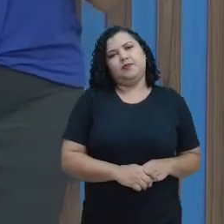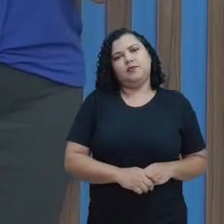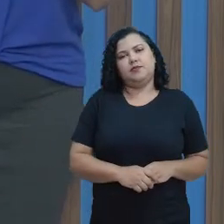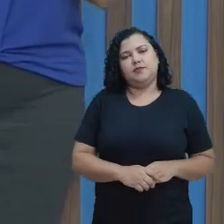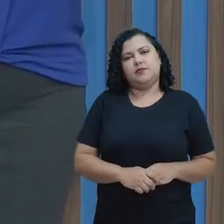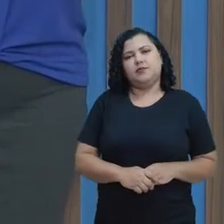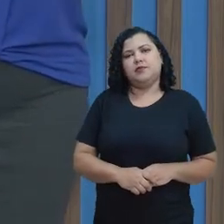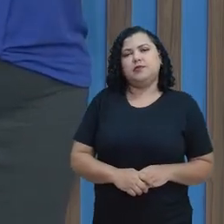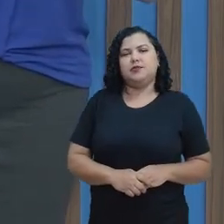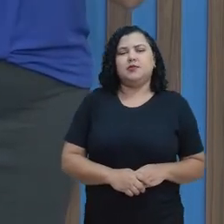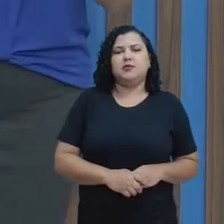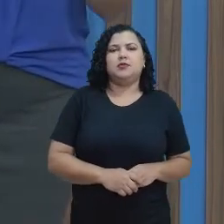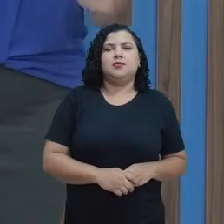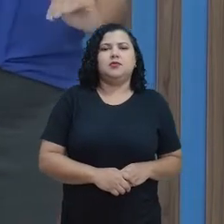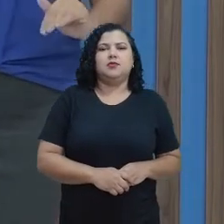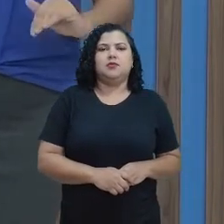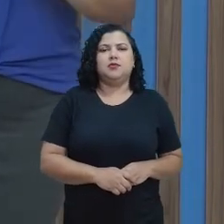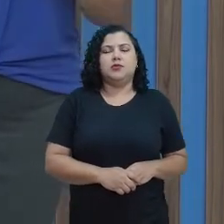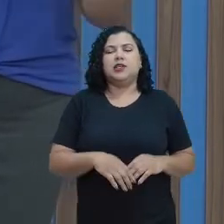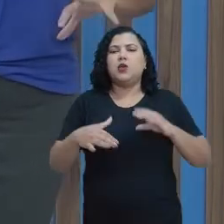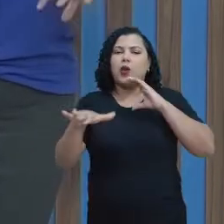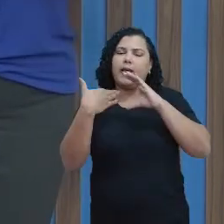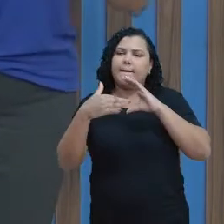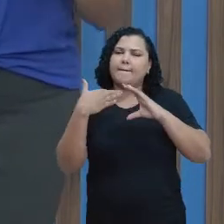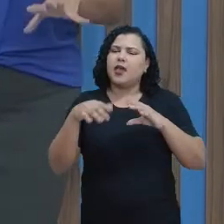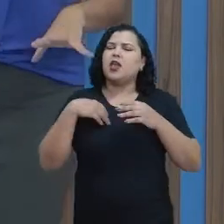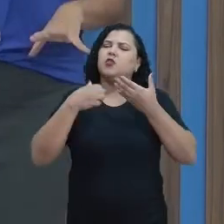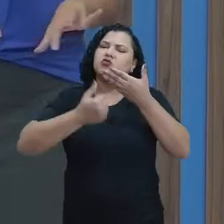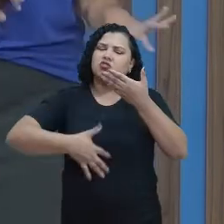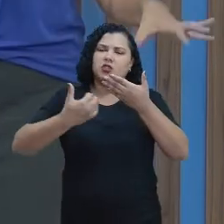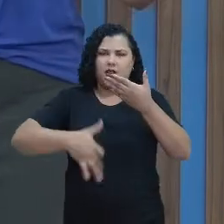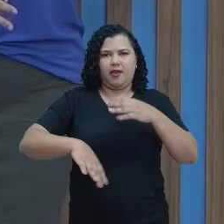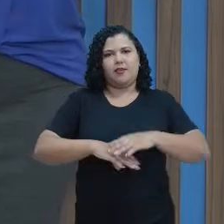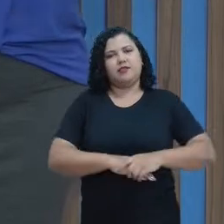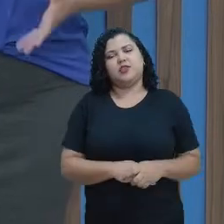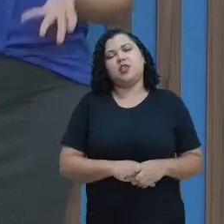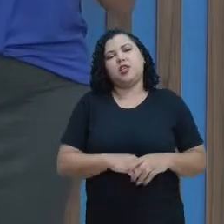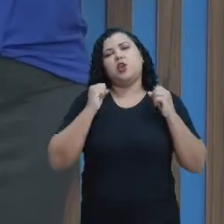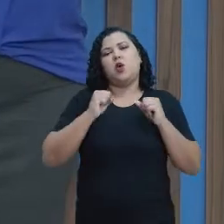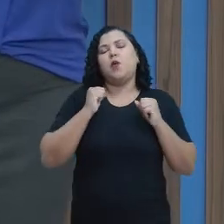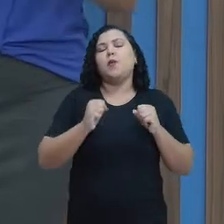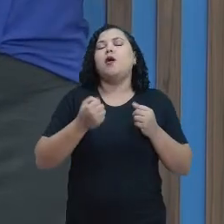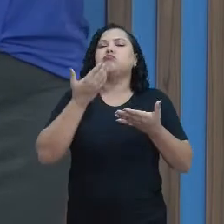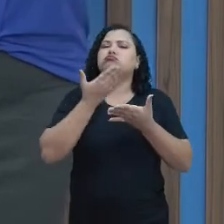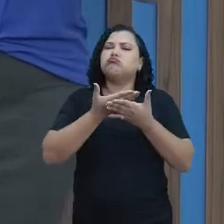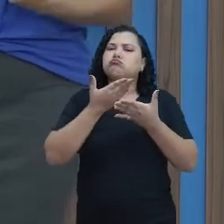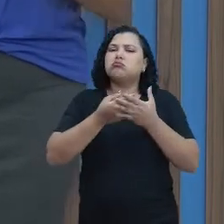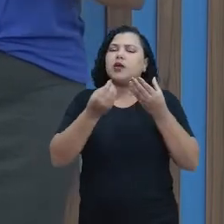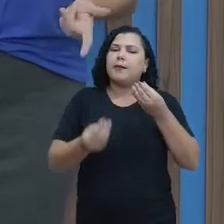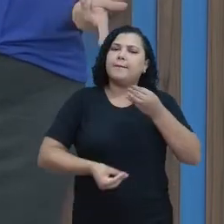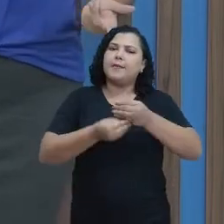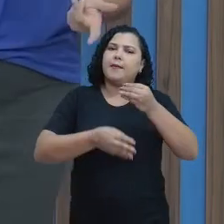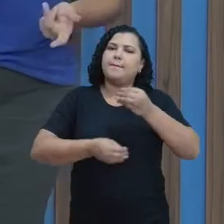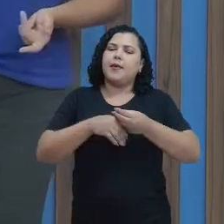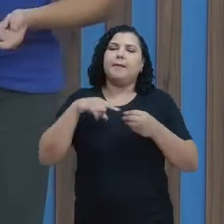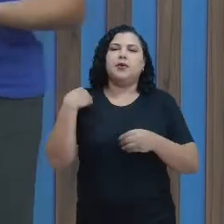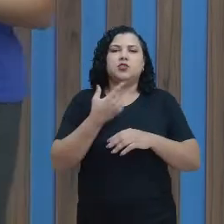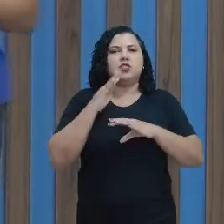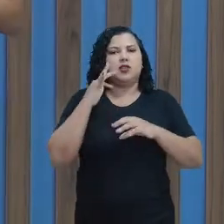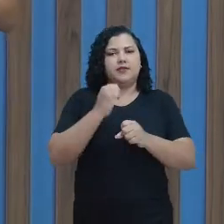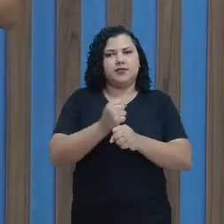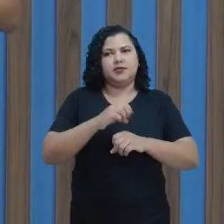Aí me manda um e-mailzinho, escreve no chat, que eu posso ir trazendo e inserindo para a gente revisar.